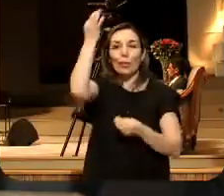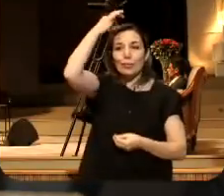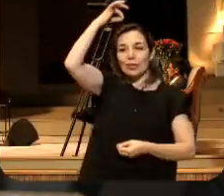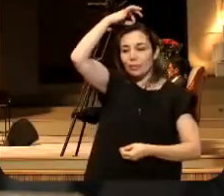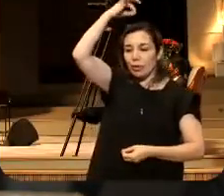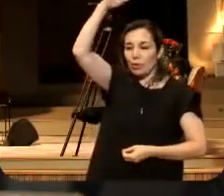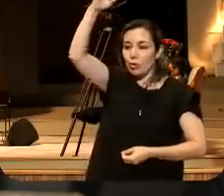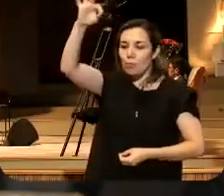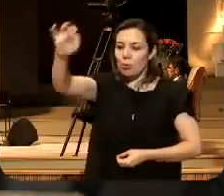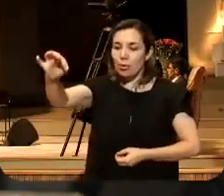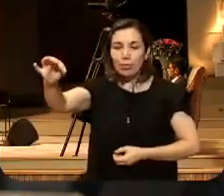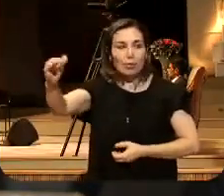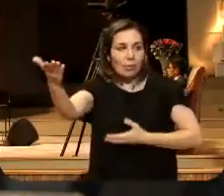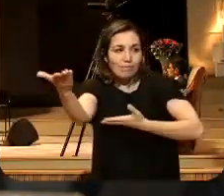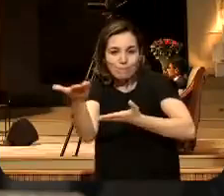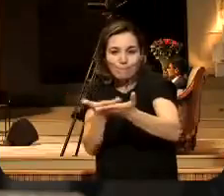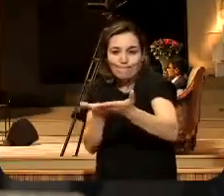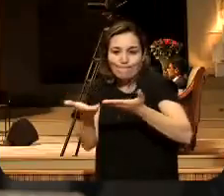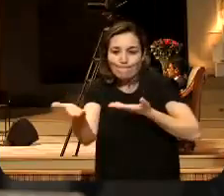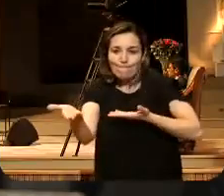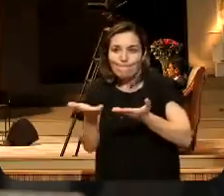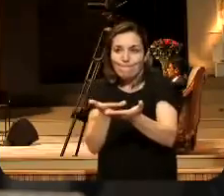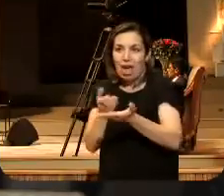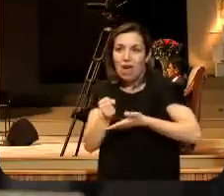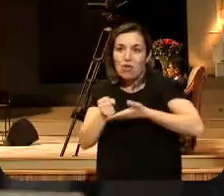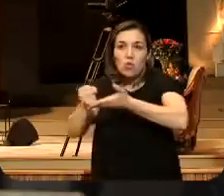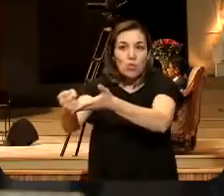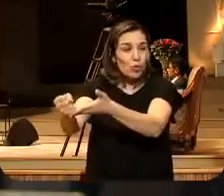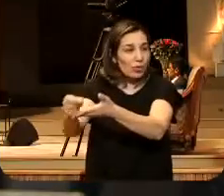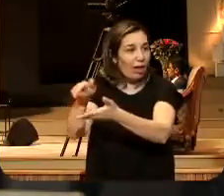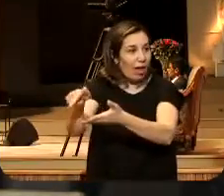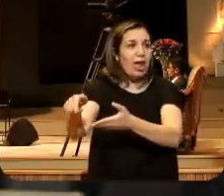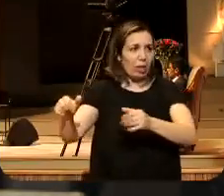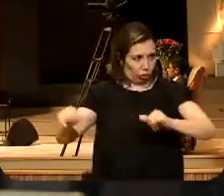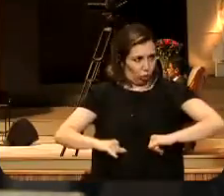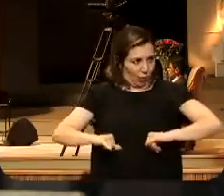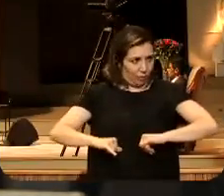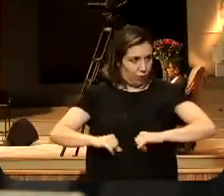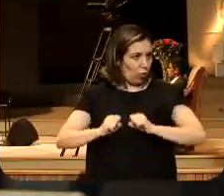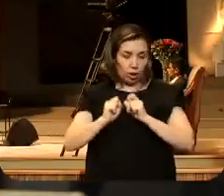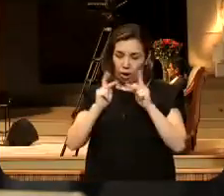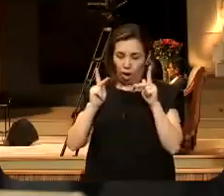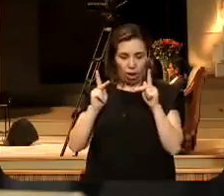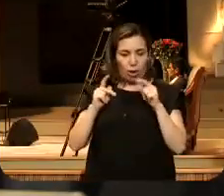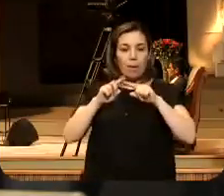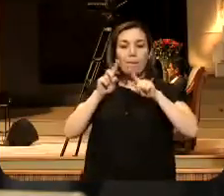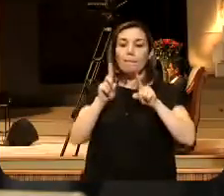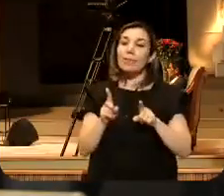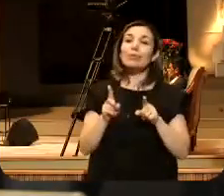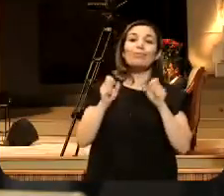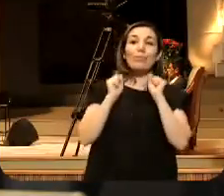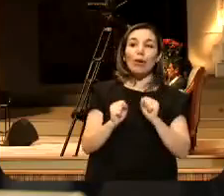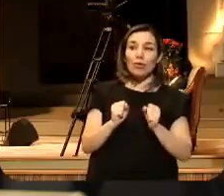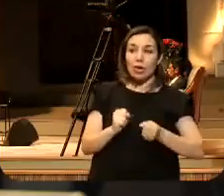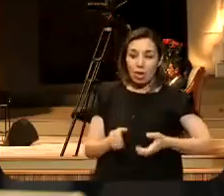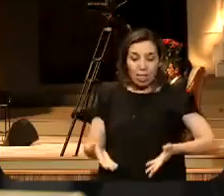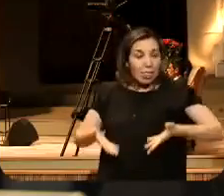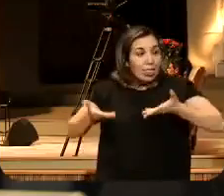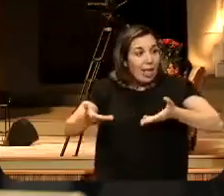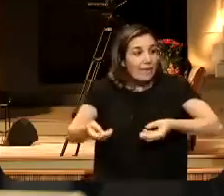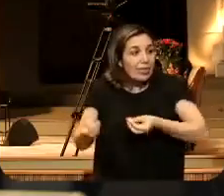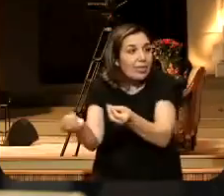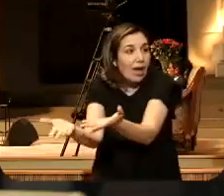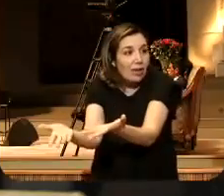enfrentar todas as outras situações que lhe causam sofrimento. Nós não estamos falando de dor, porque a dor